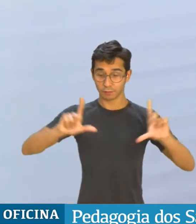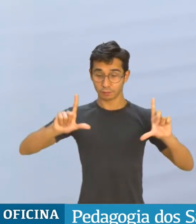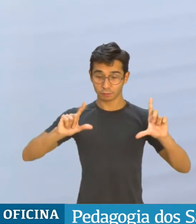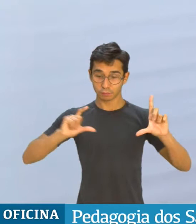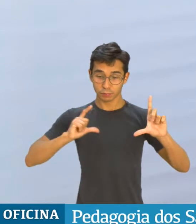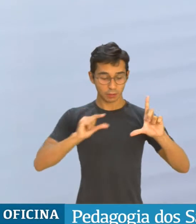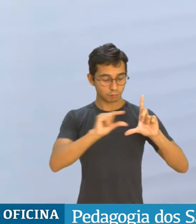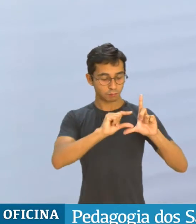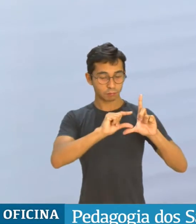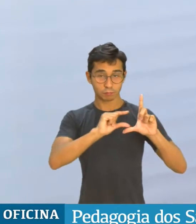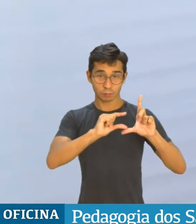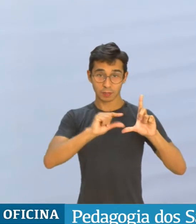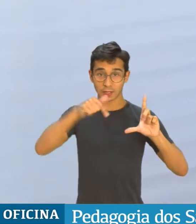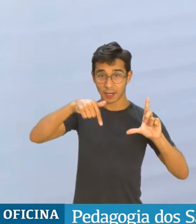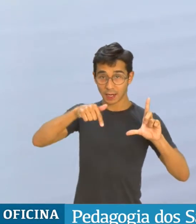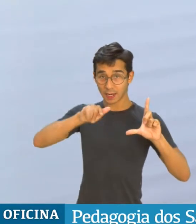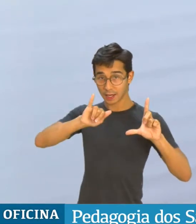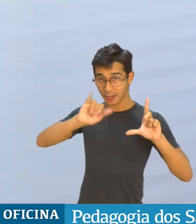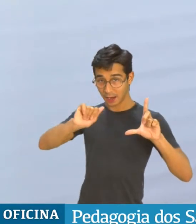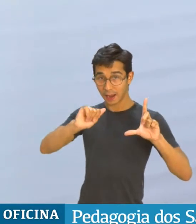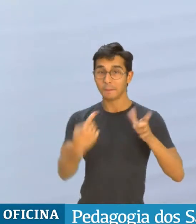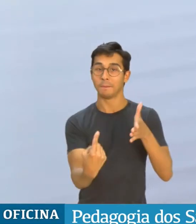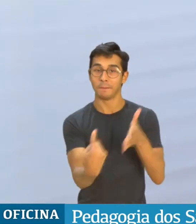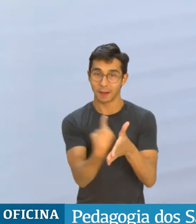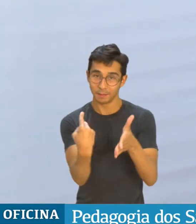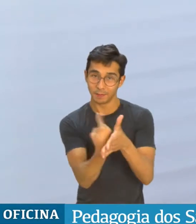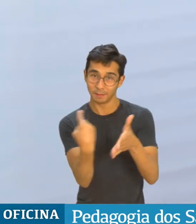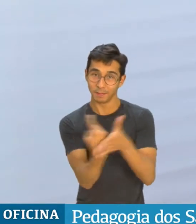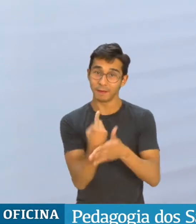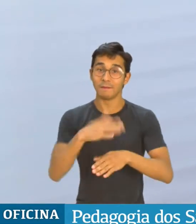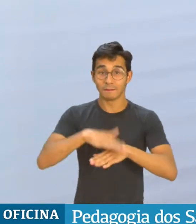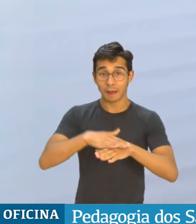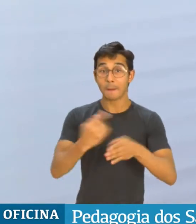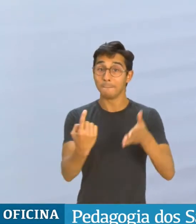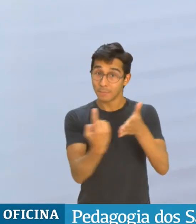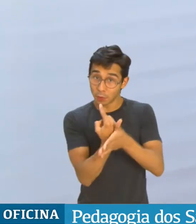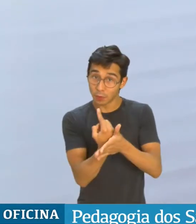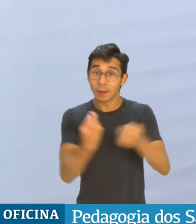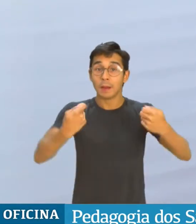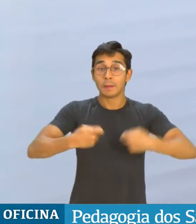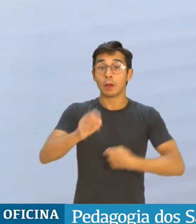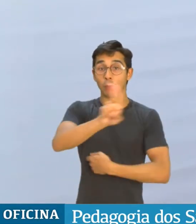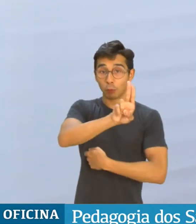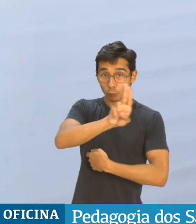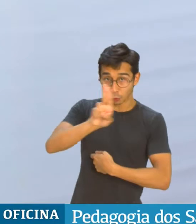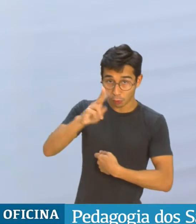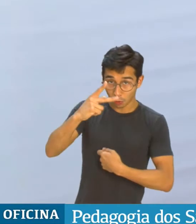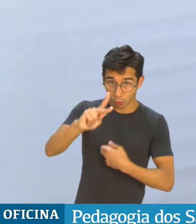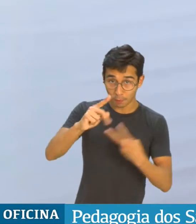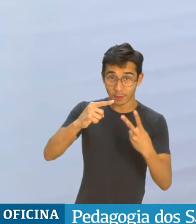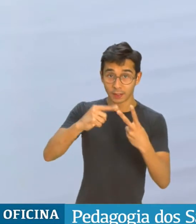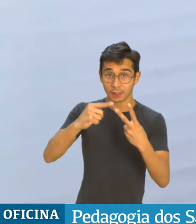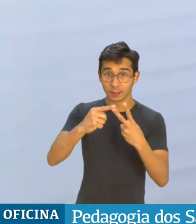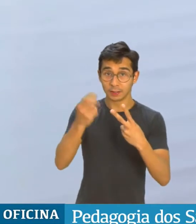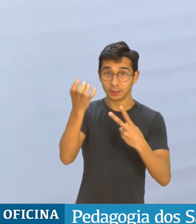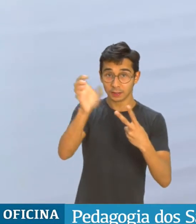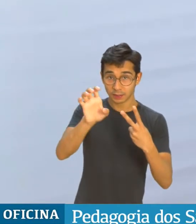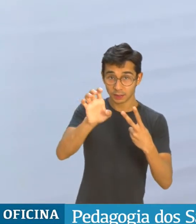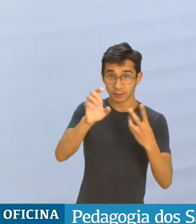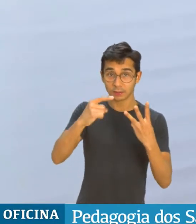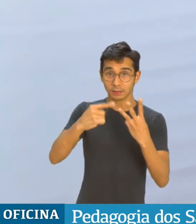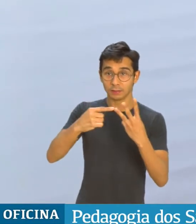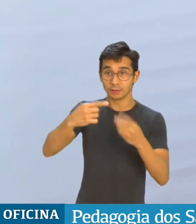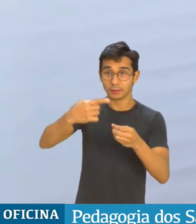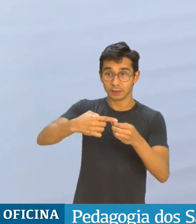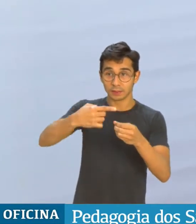quando vocês forem enviar as perguntas, juntamente enviem o seu nome, a cidade e o estado de onde você está falando. A